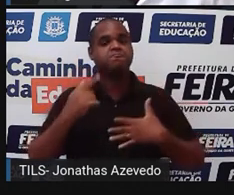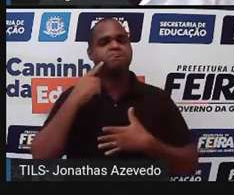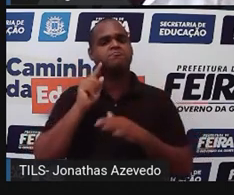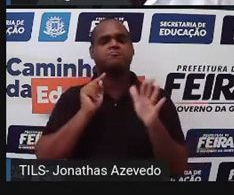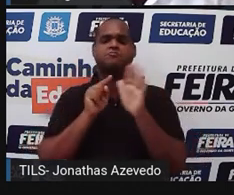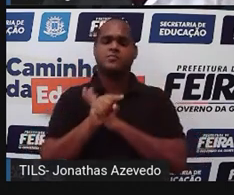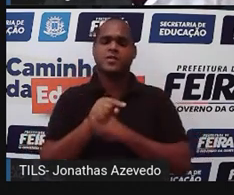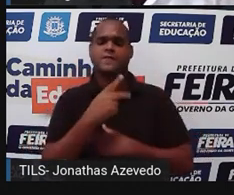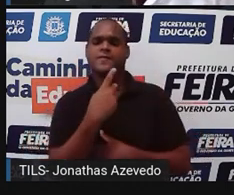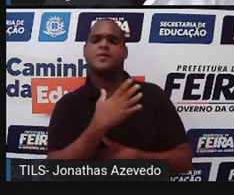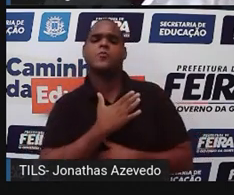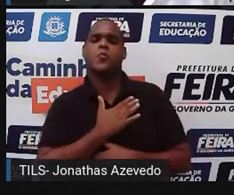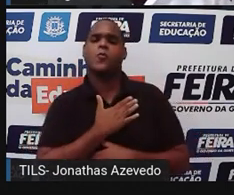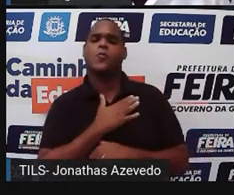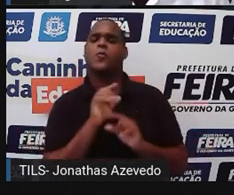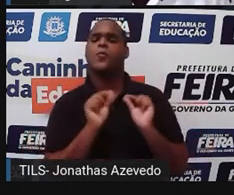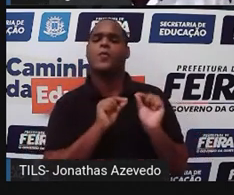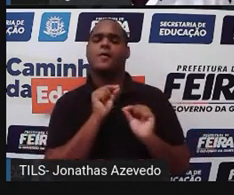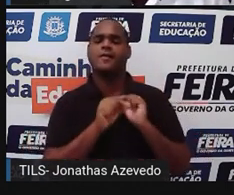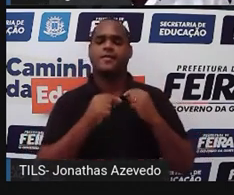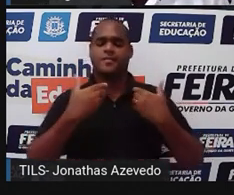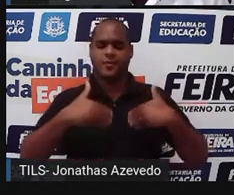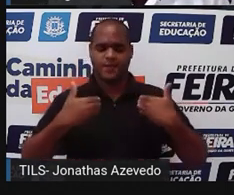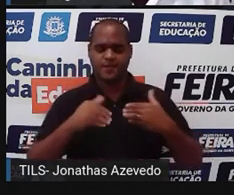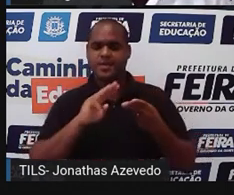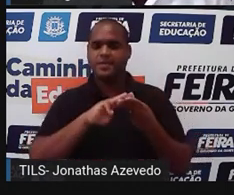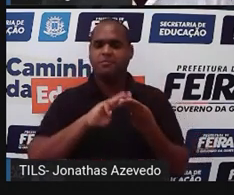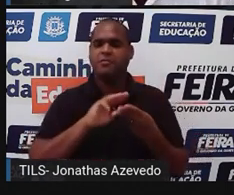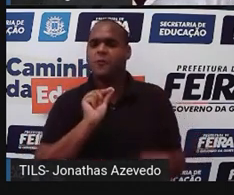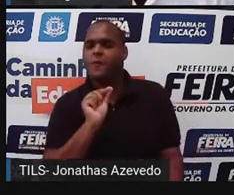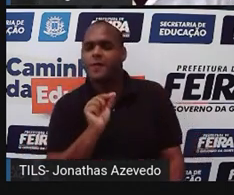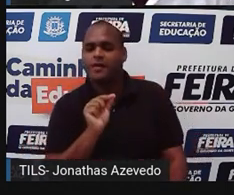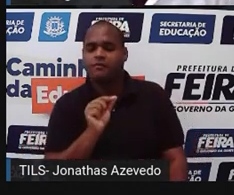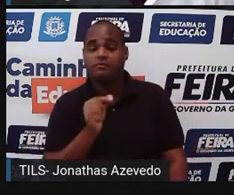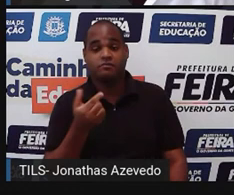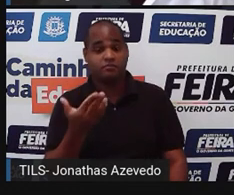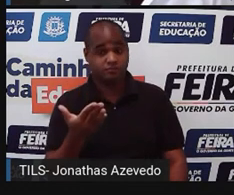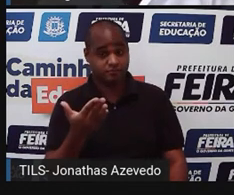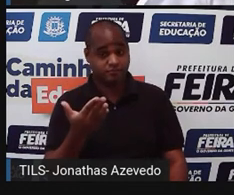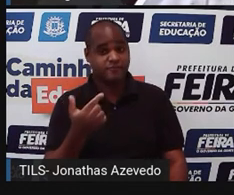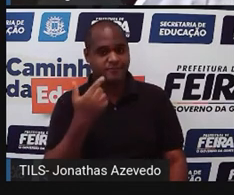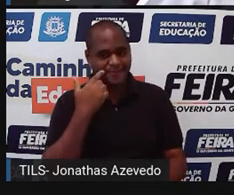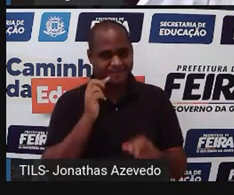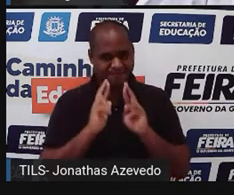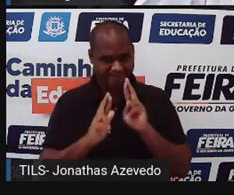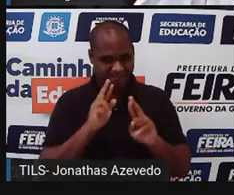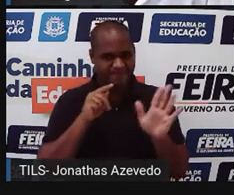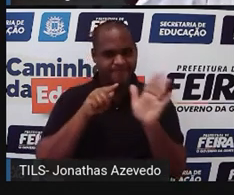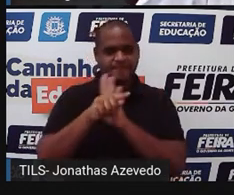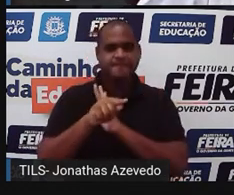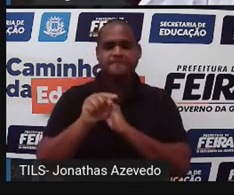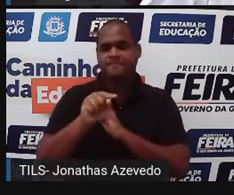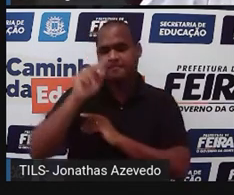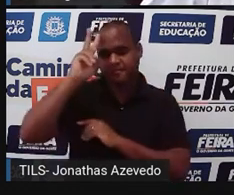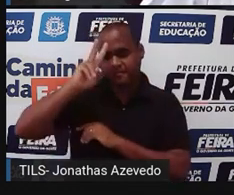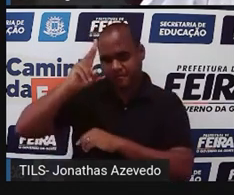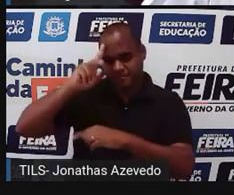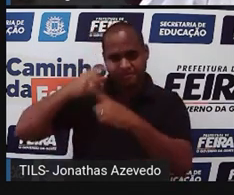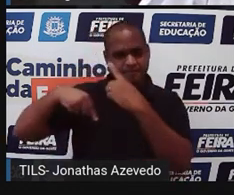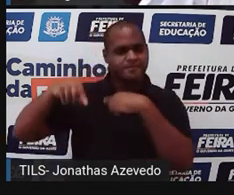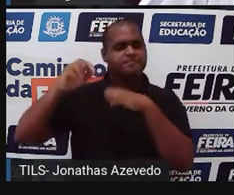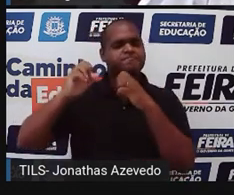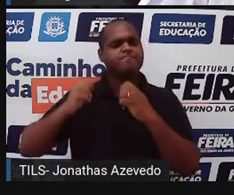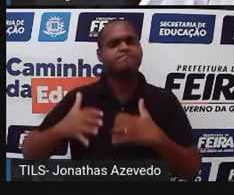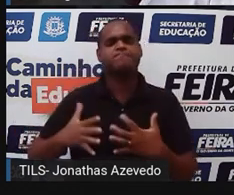Qual é a parte desse assunto que você gostaria que caísse nessa prova onde você vai responder essa pergunta você tem que lembrar de momentos